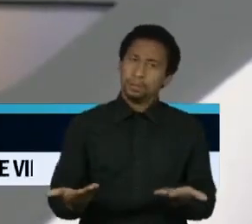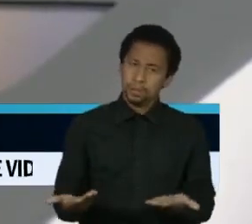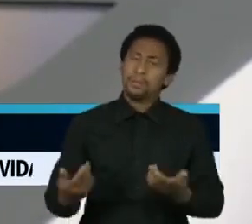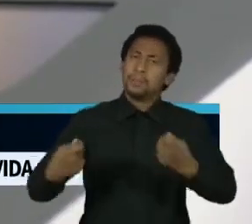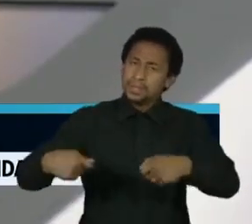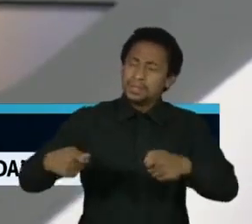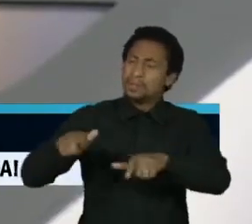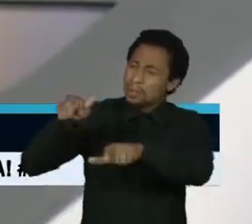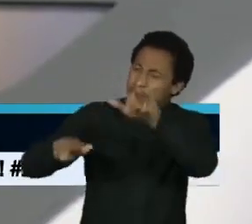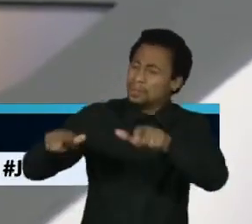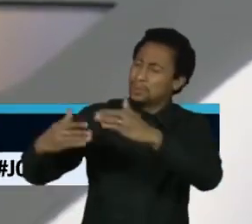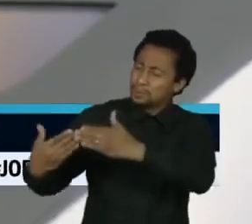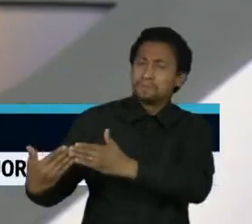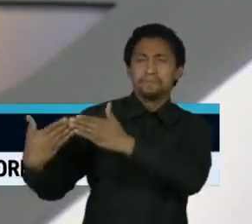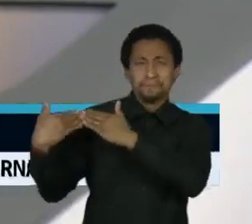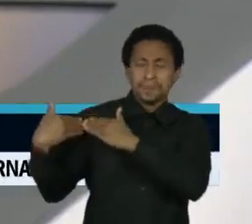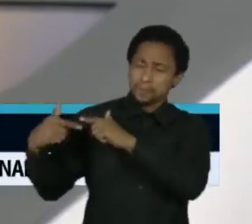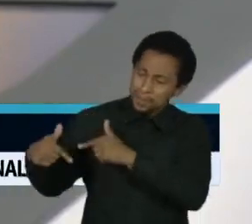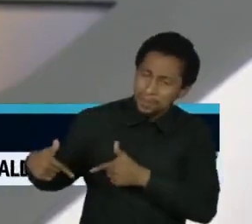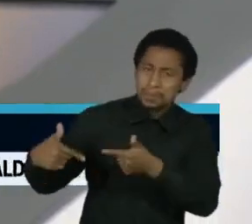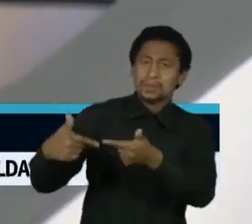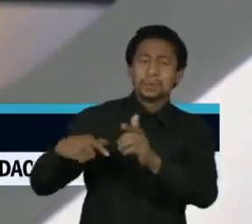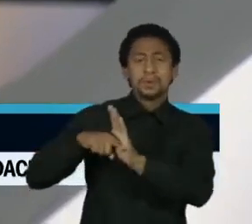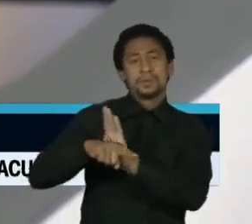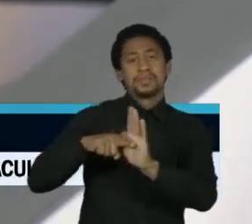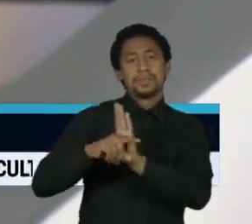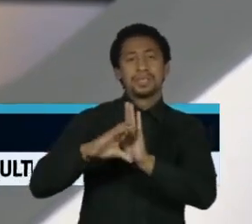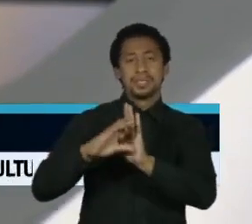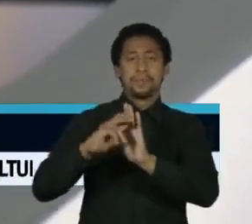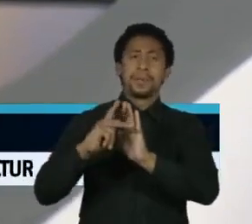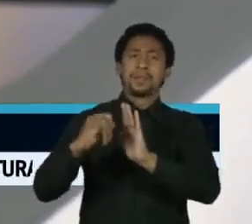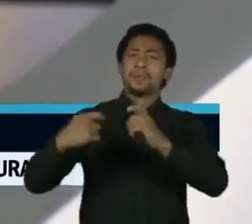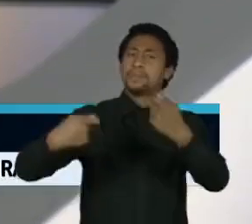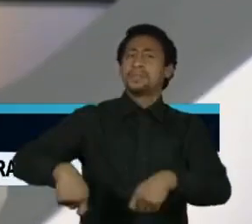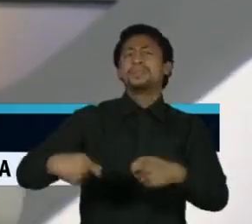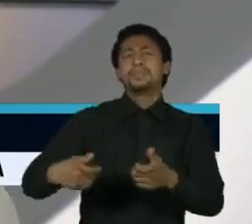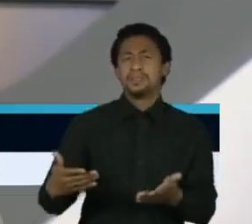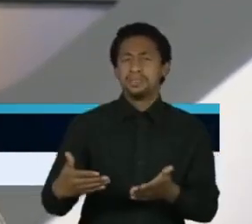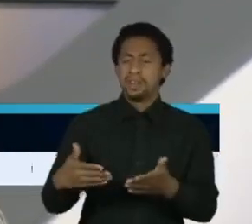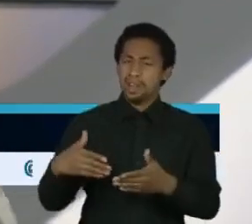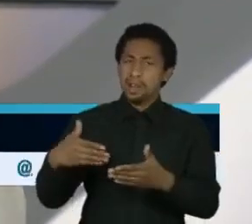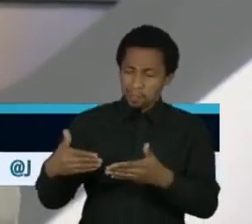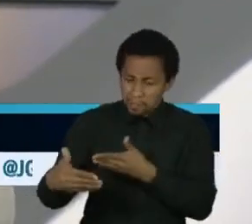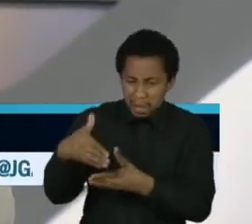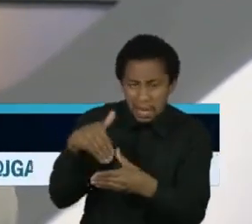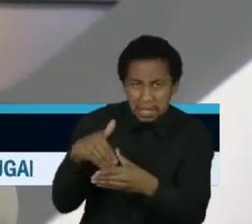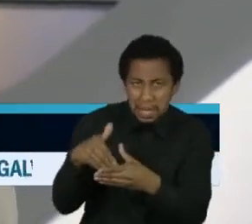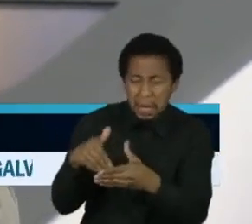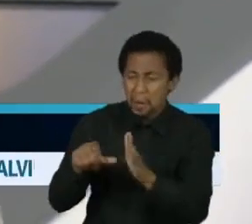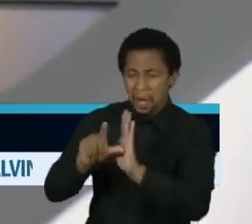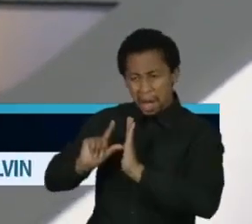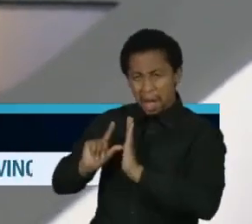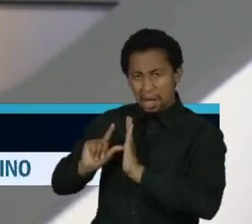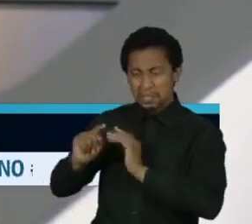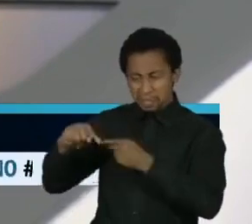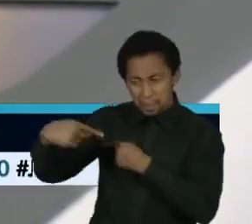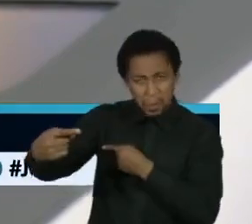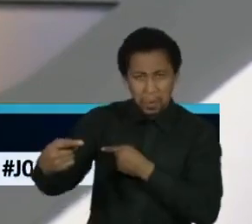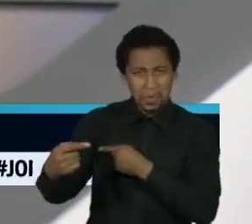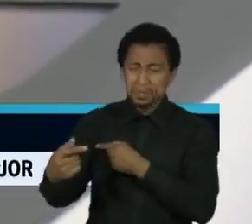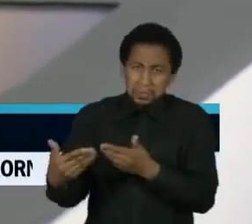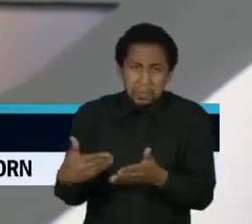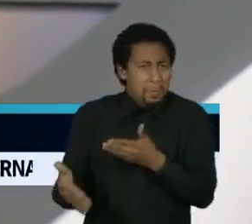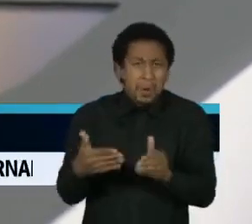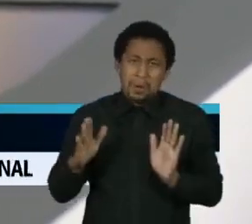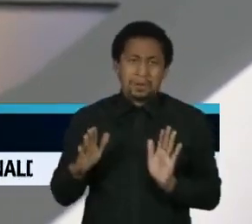interesse e tinha que ter a responsabilidade de instaurar uma CPI. Né? Fosse na eleição, fosse antes da eleição, fosse em qualquer momento, porque nós